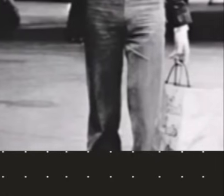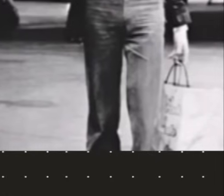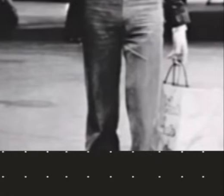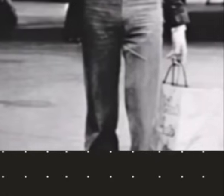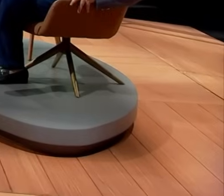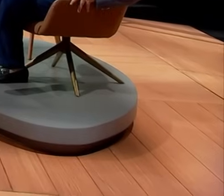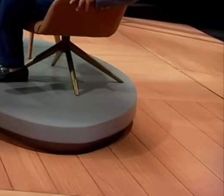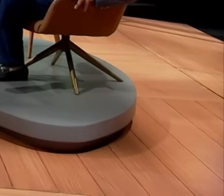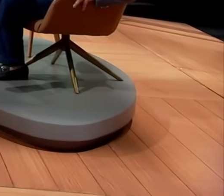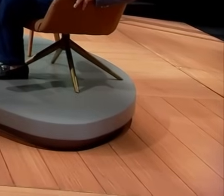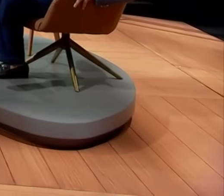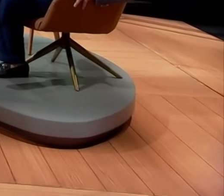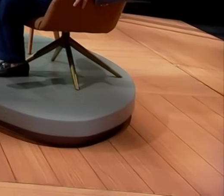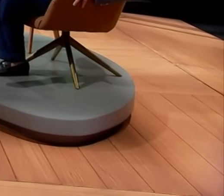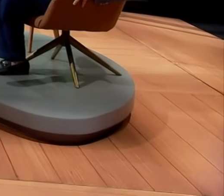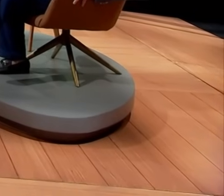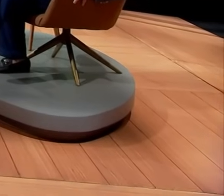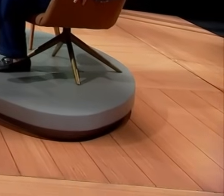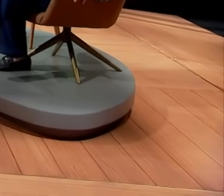It's in my brain,